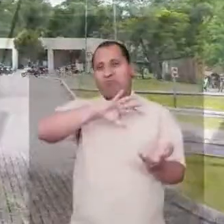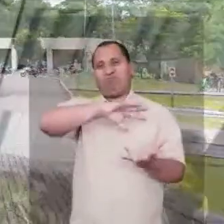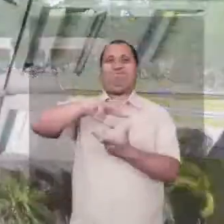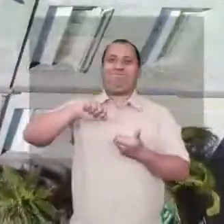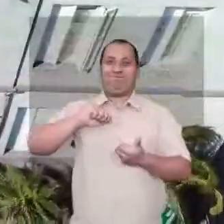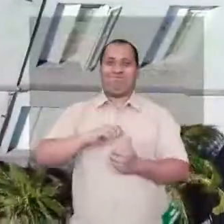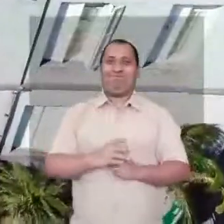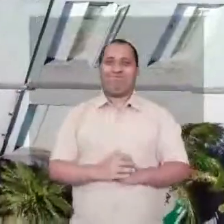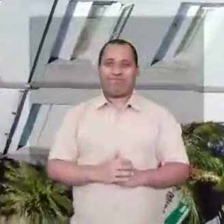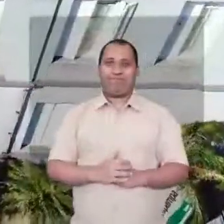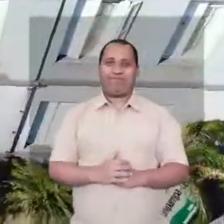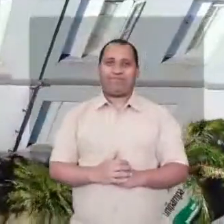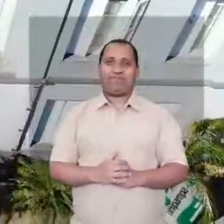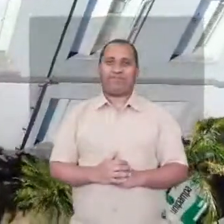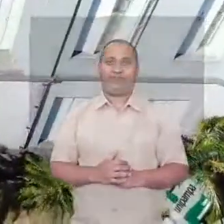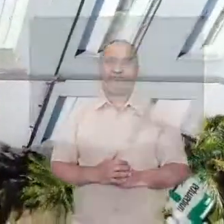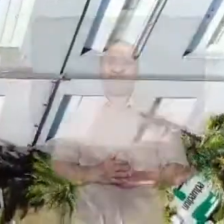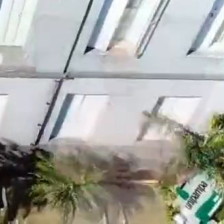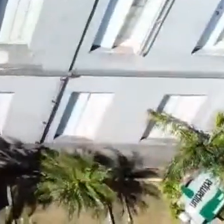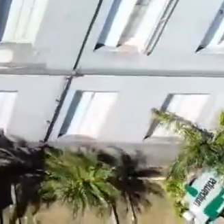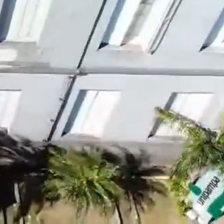internacional.